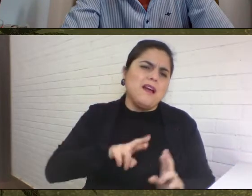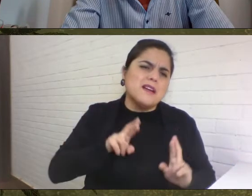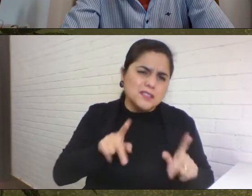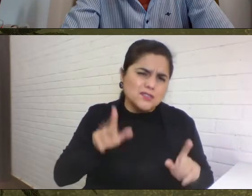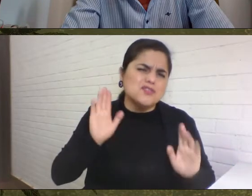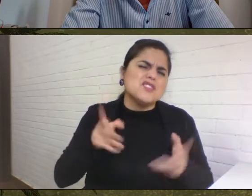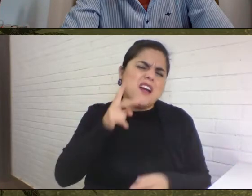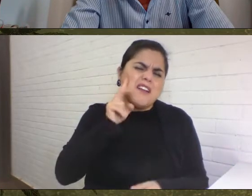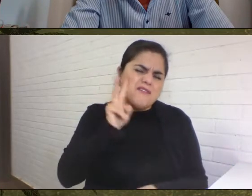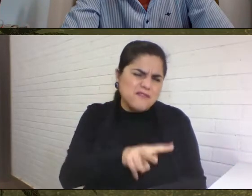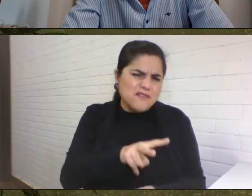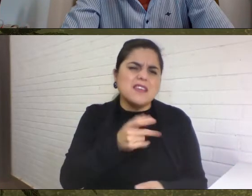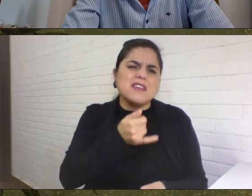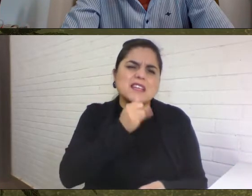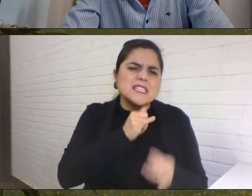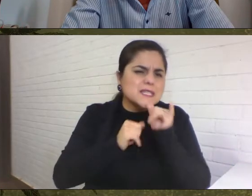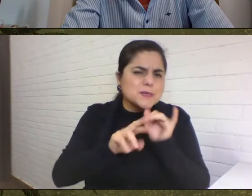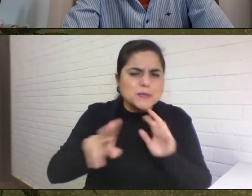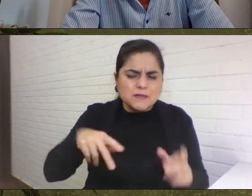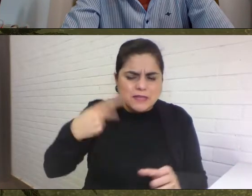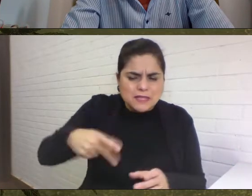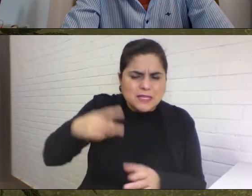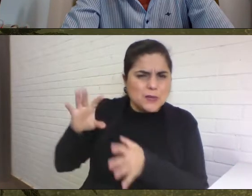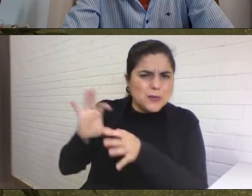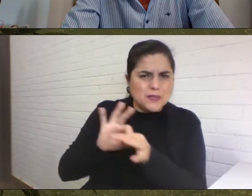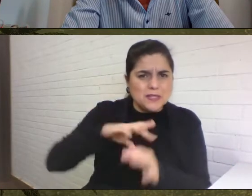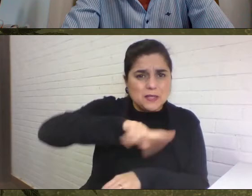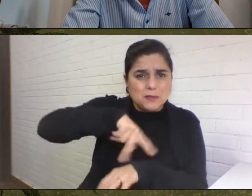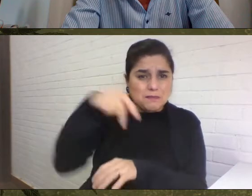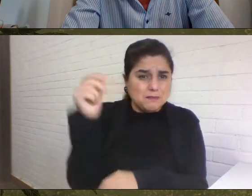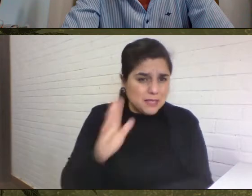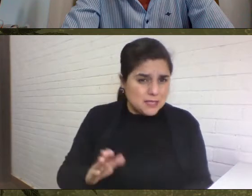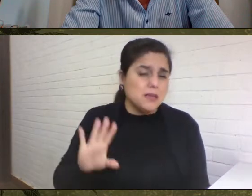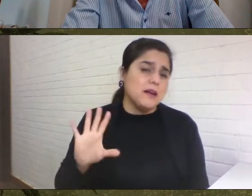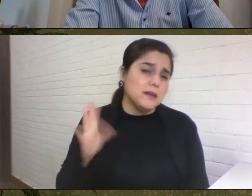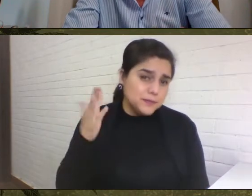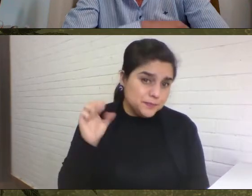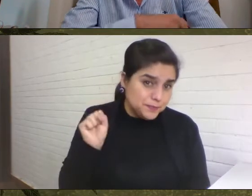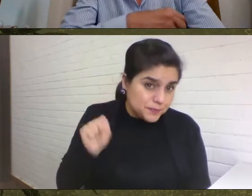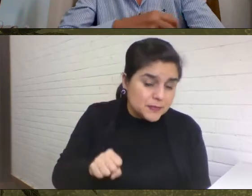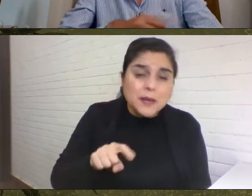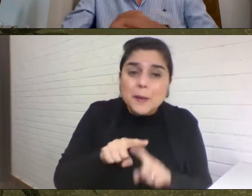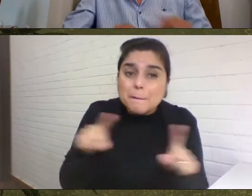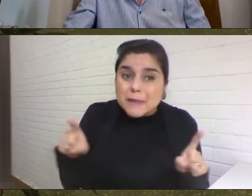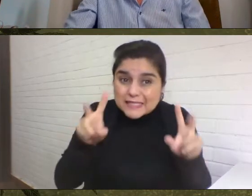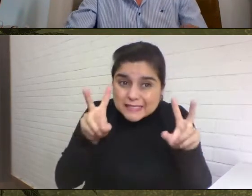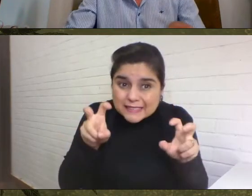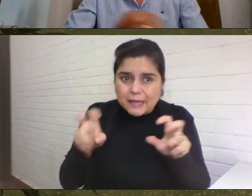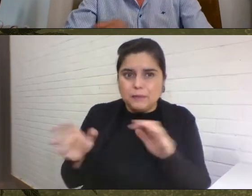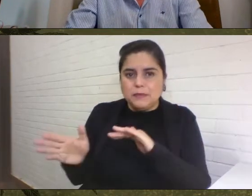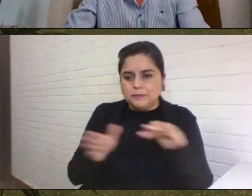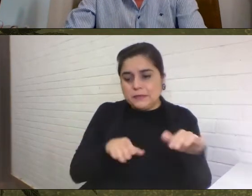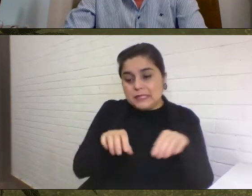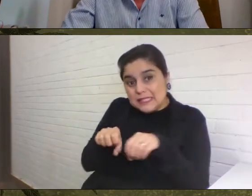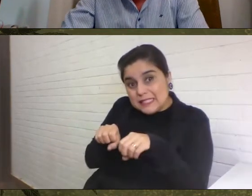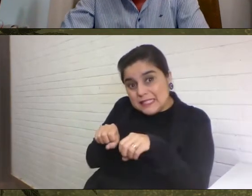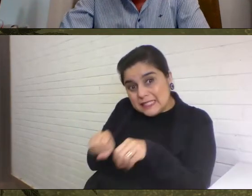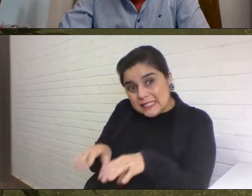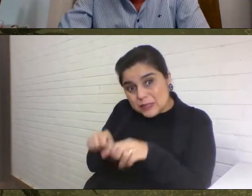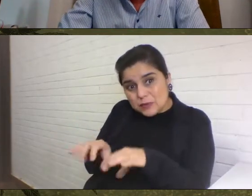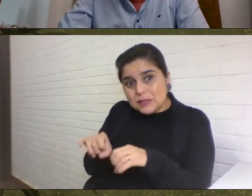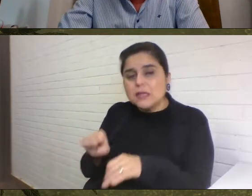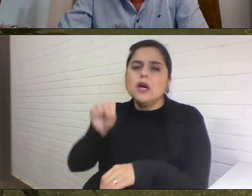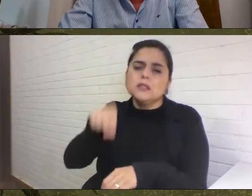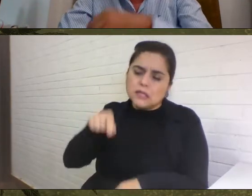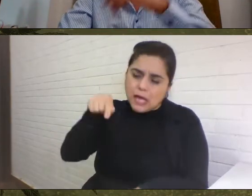Brasil corriqueiramente, mas a questão da educação, ela se coloca como um ponto central. E a